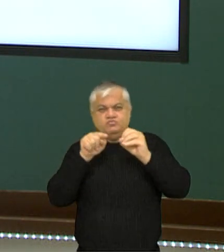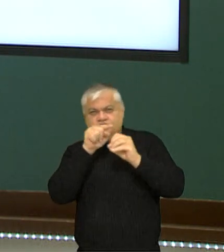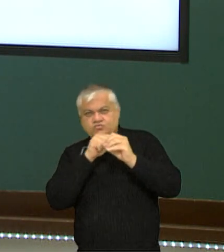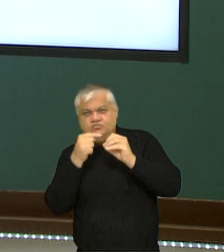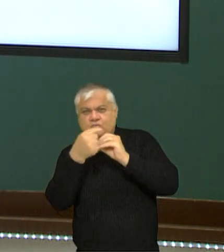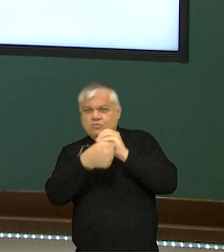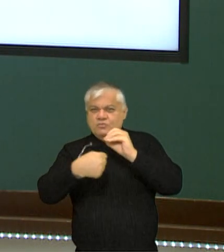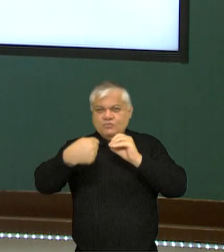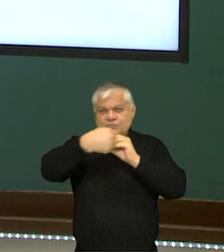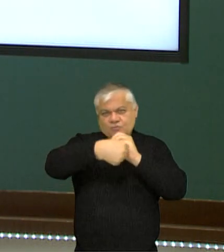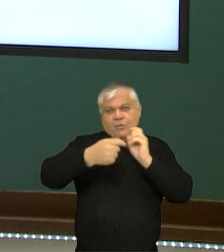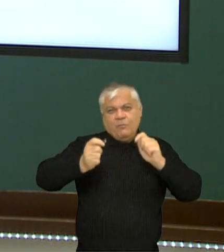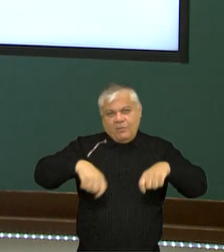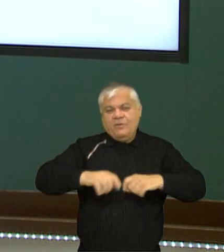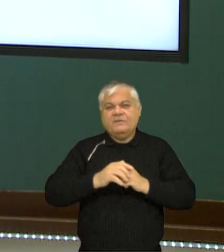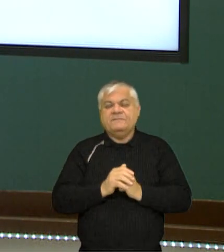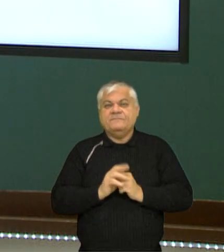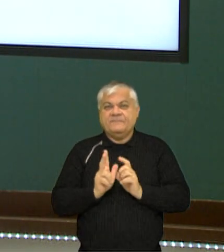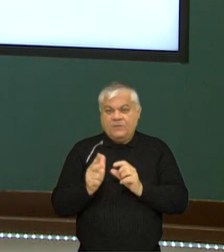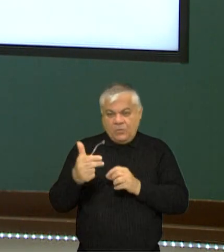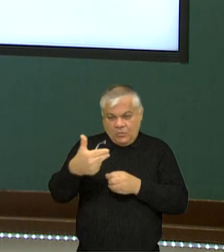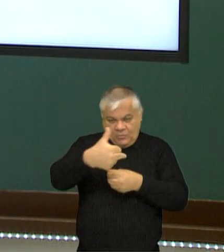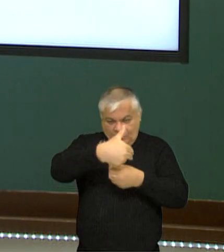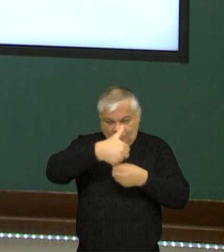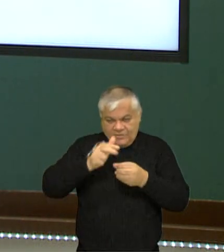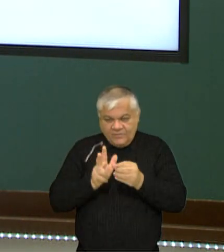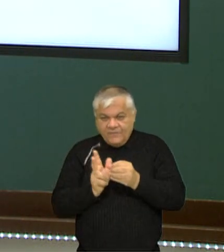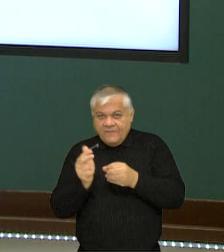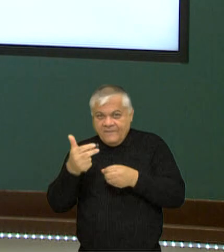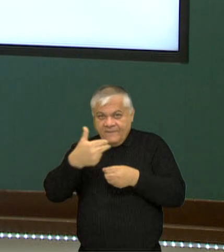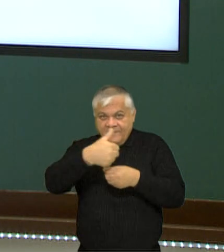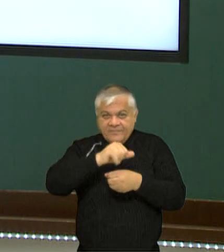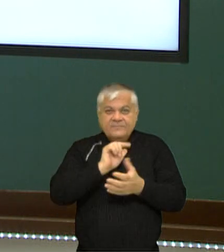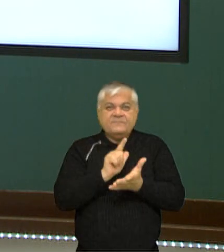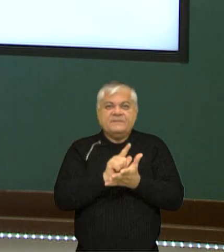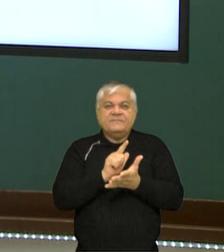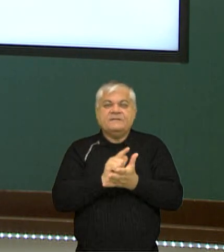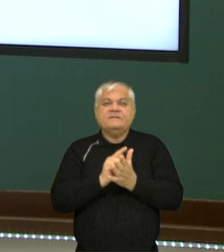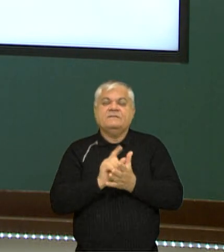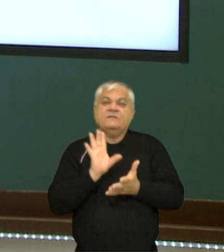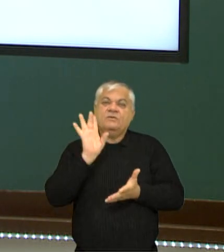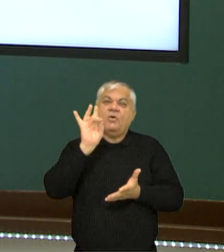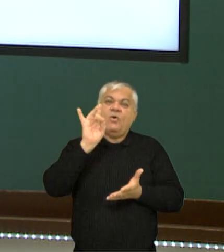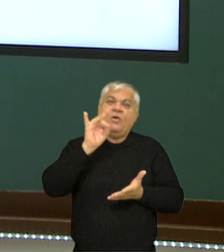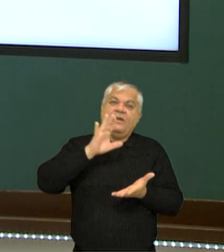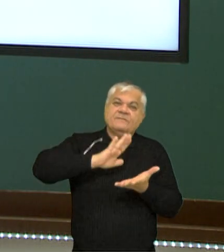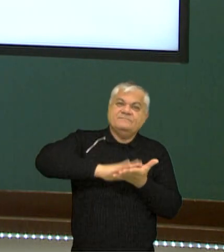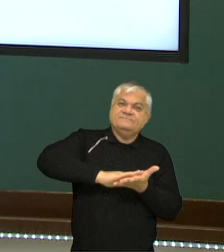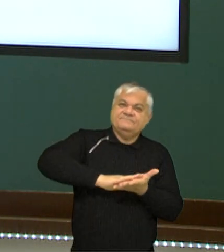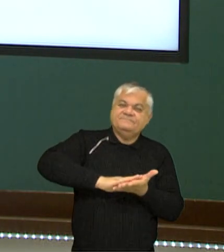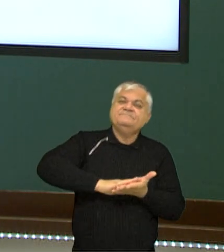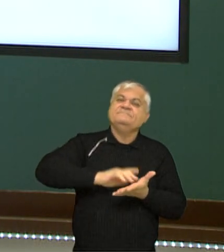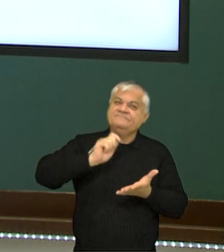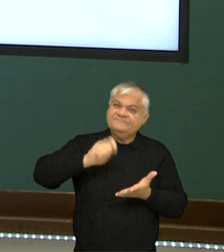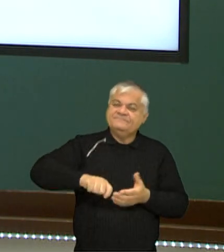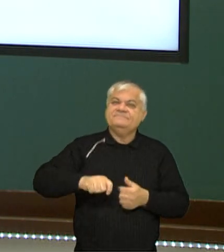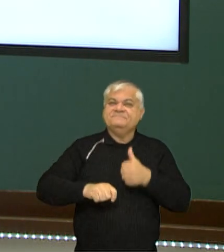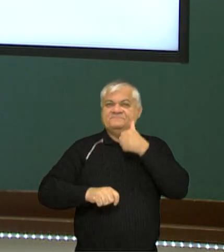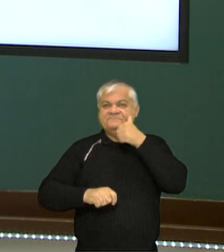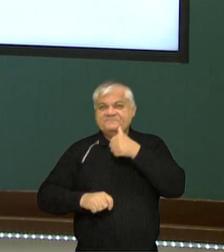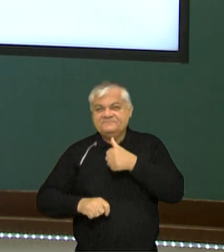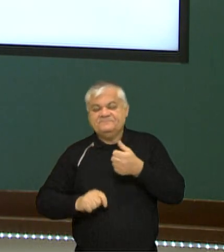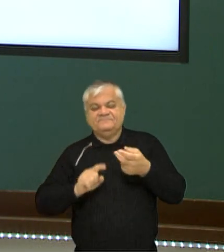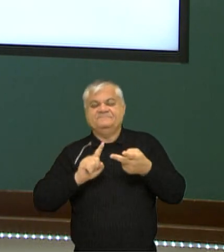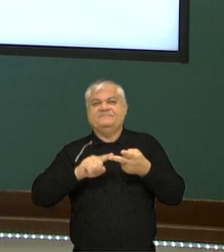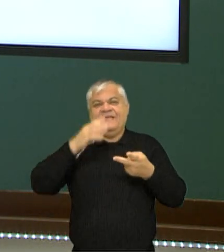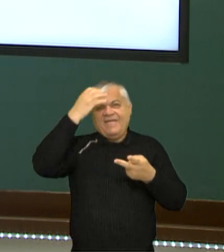redonda, recorta o desenho da peça no papelão e cola nessa base. Então também você pode montar as